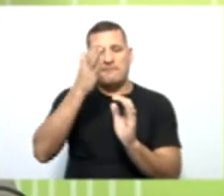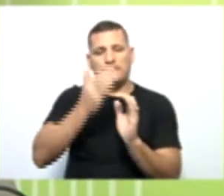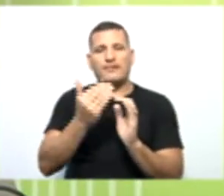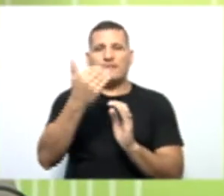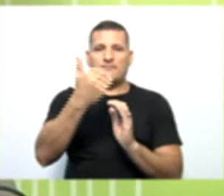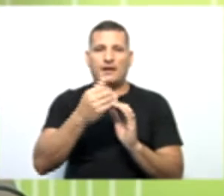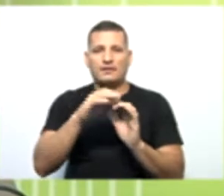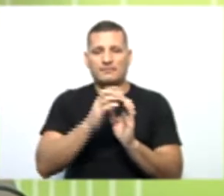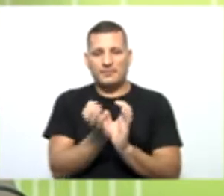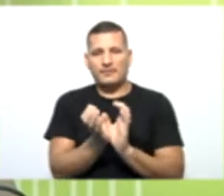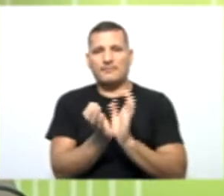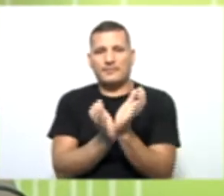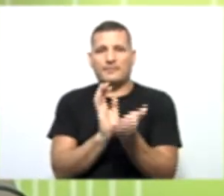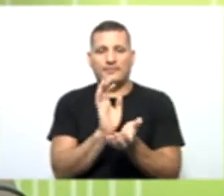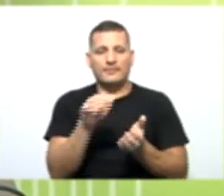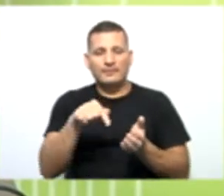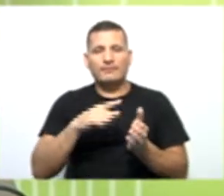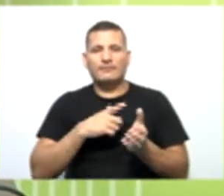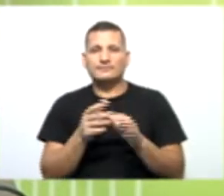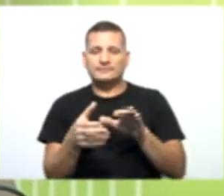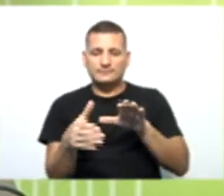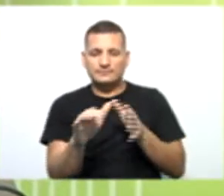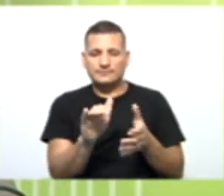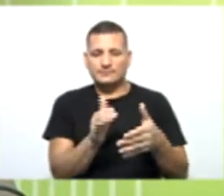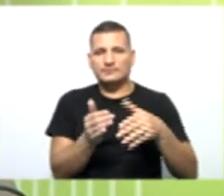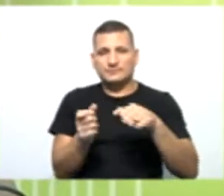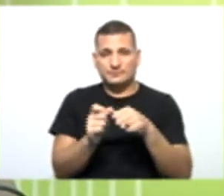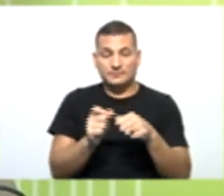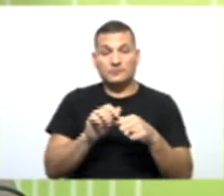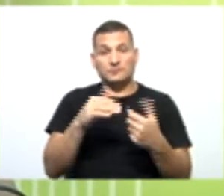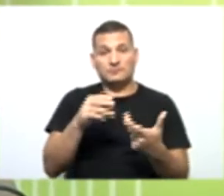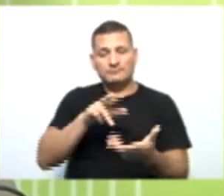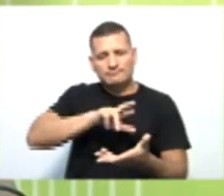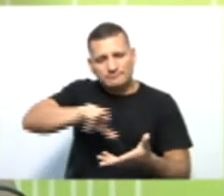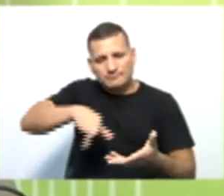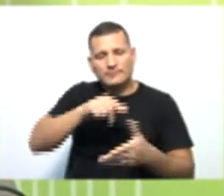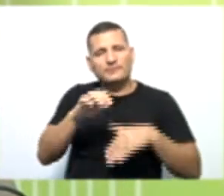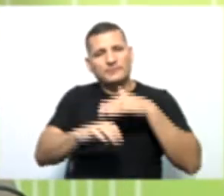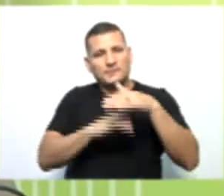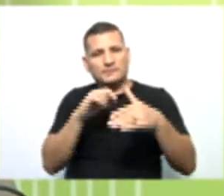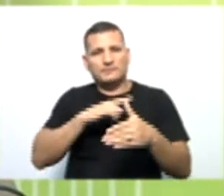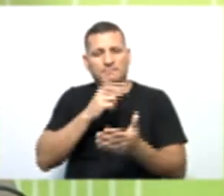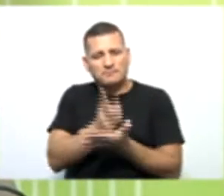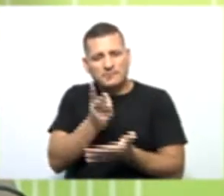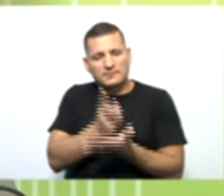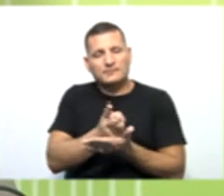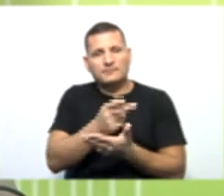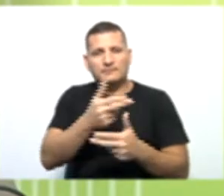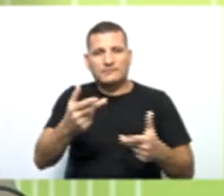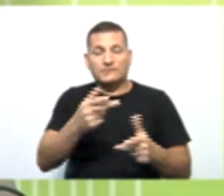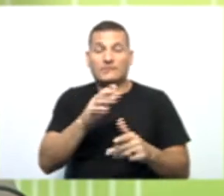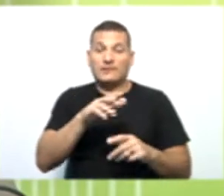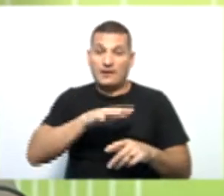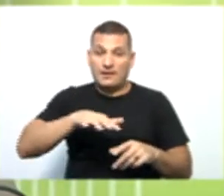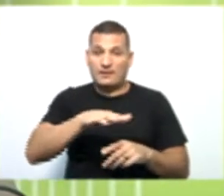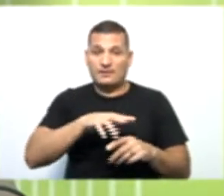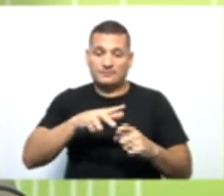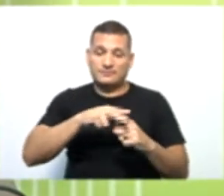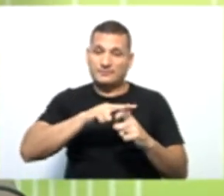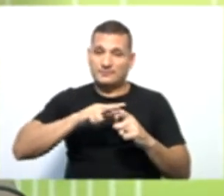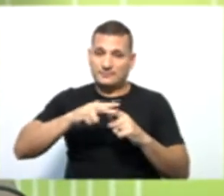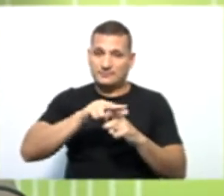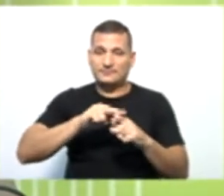são várias empresas fazendo alguma coisa dentro do ramo ali do cupuaçu. Imagina que